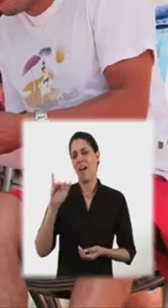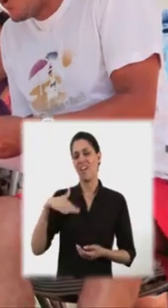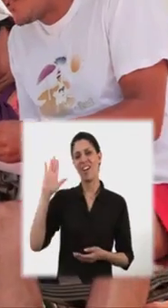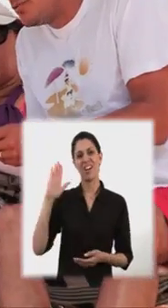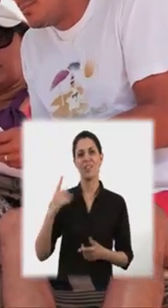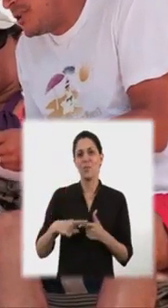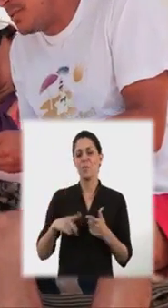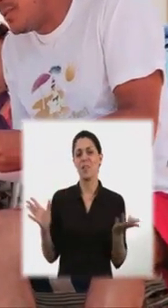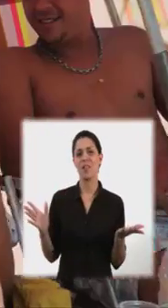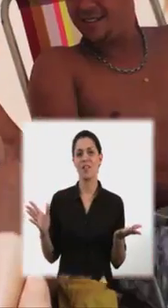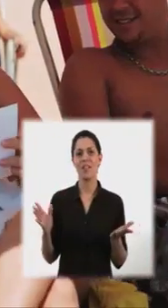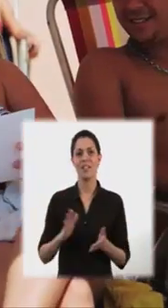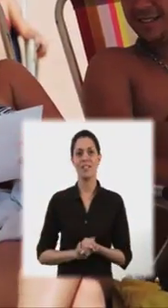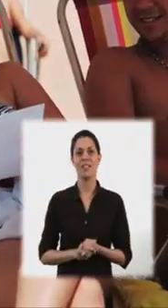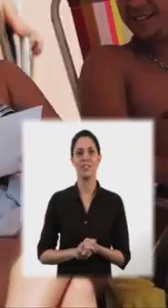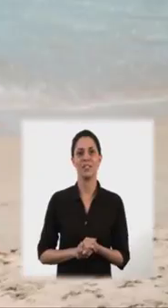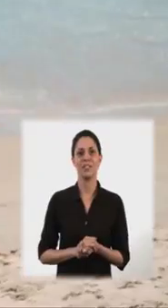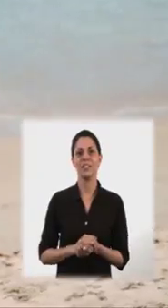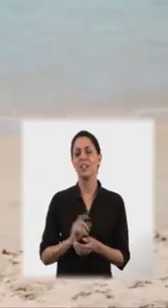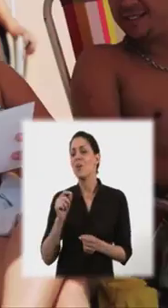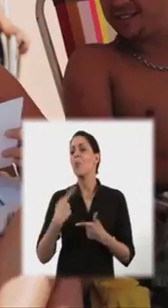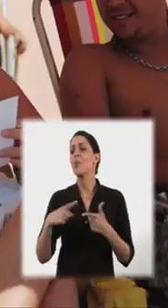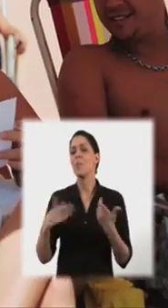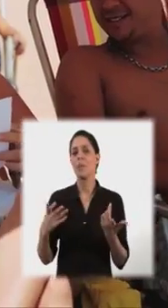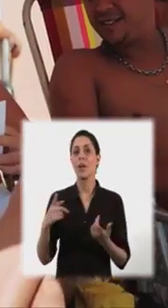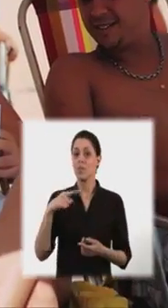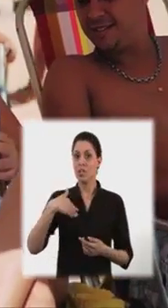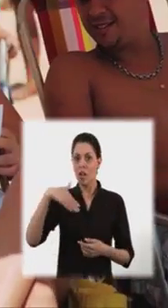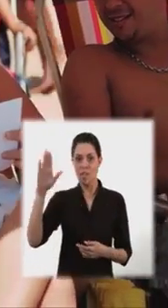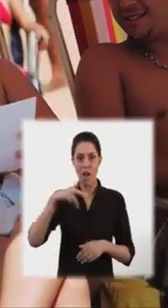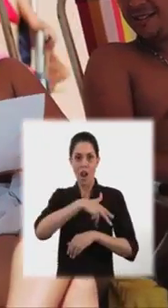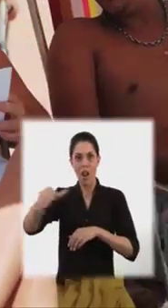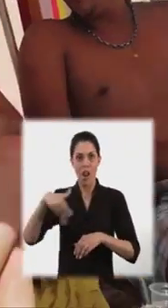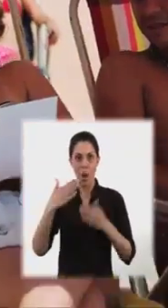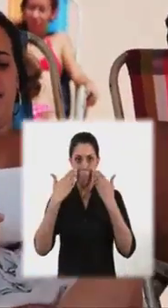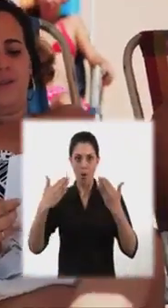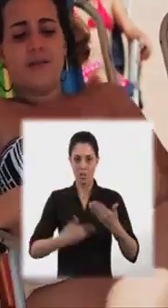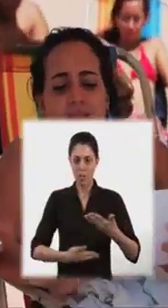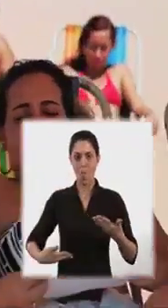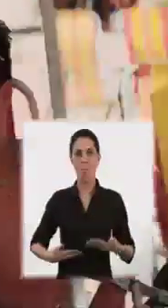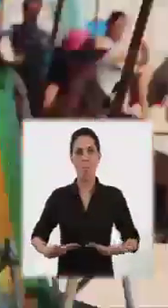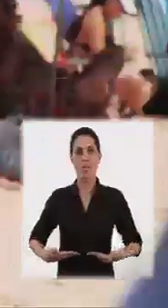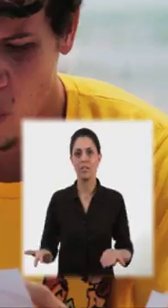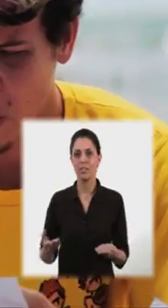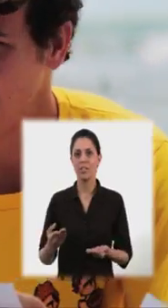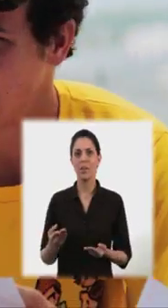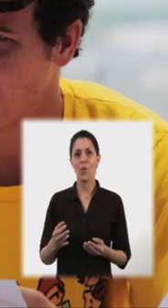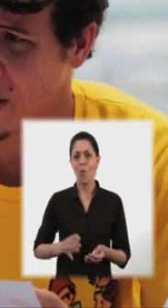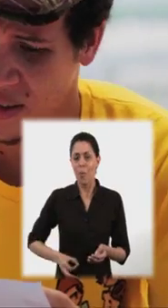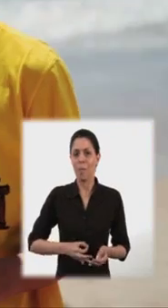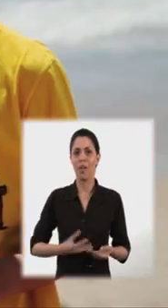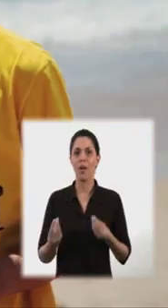pai. Mas parece um umbigo. O que tem? Você vai andar por aí com o umbigo de fora, Por aí não, só na praia. com o umbigo